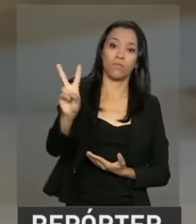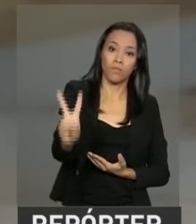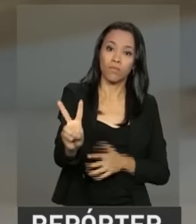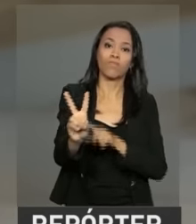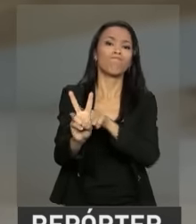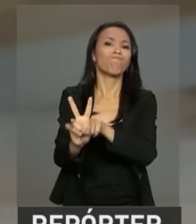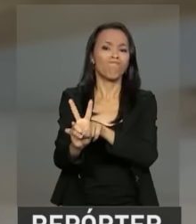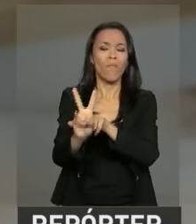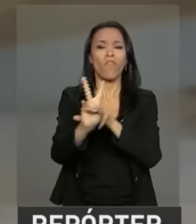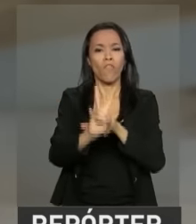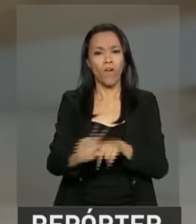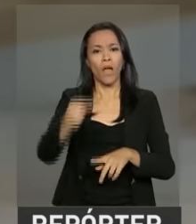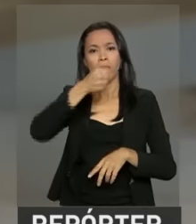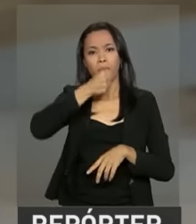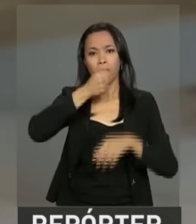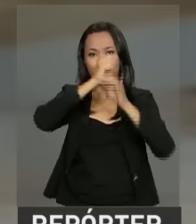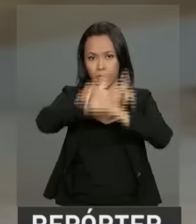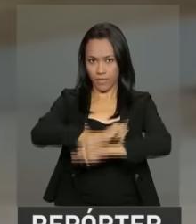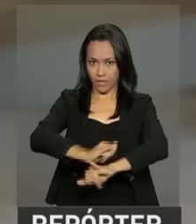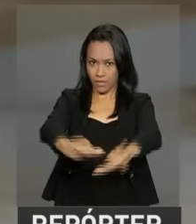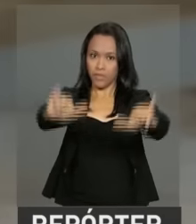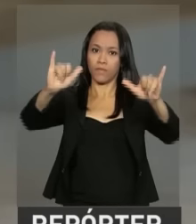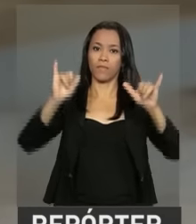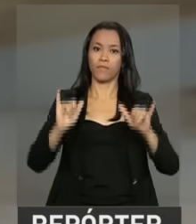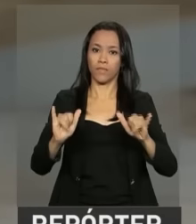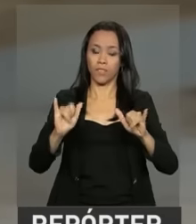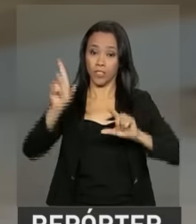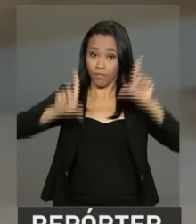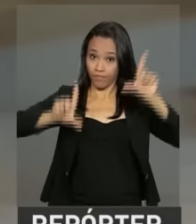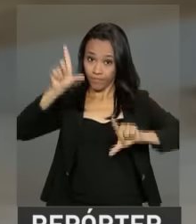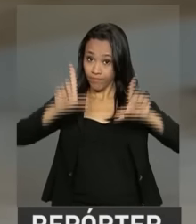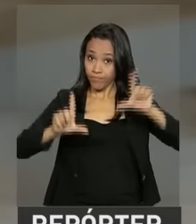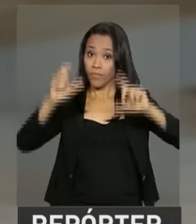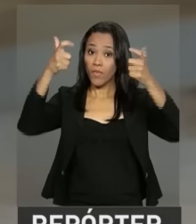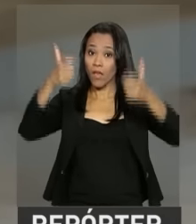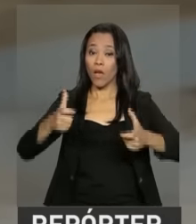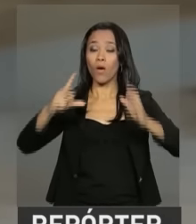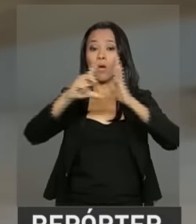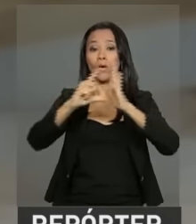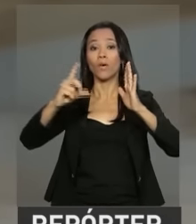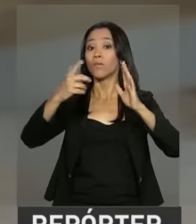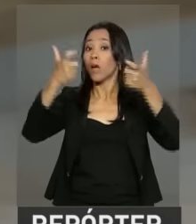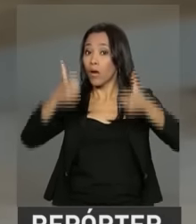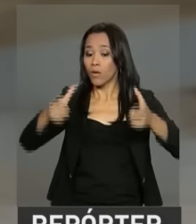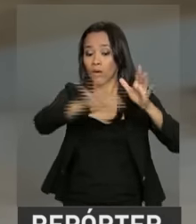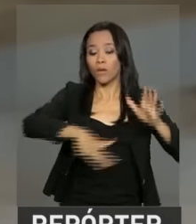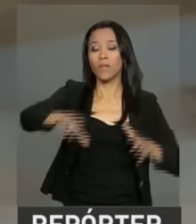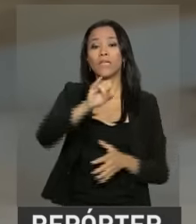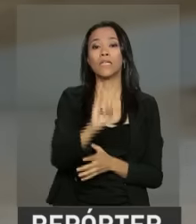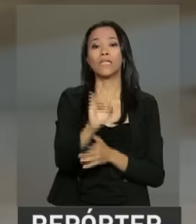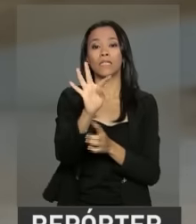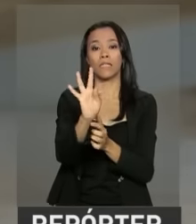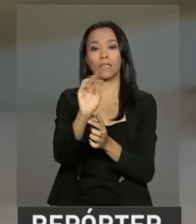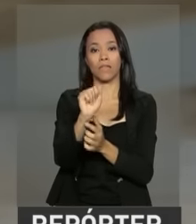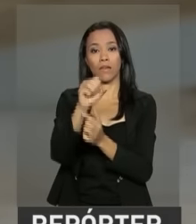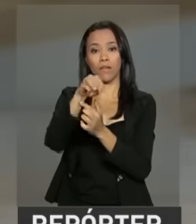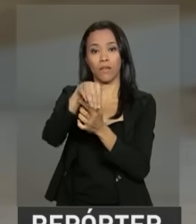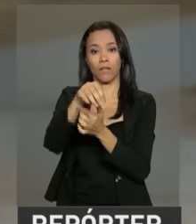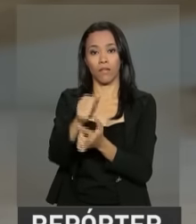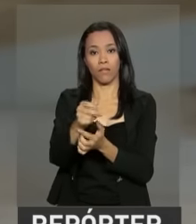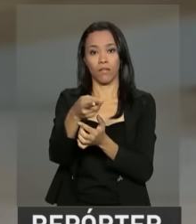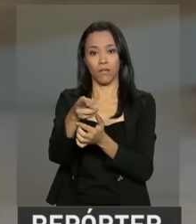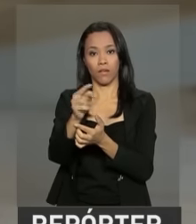vão dar uma entrevista a imprensa lá no palácio Itamarati bom e além de receber a